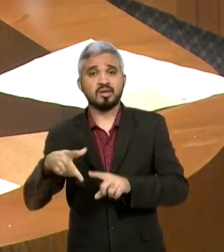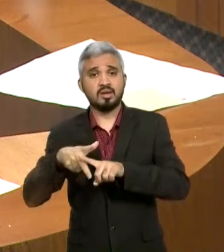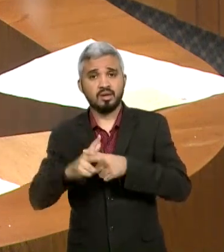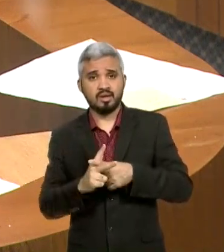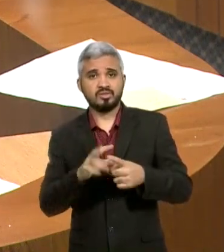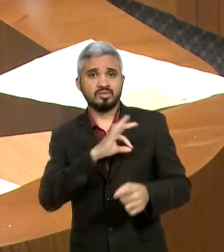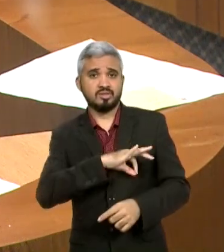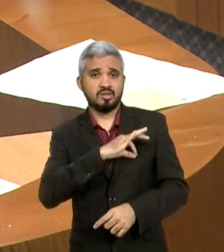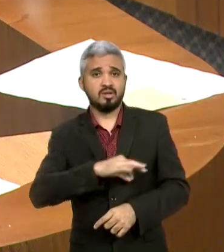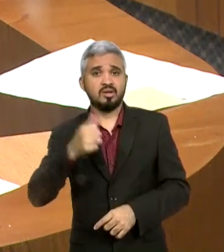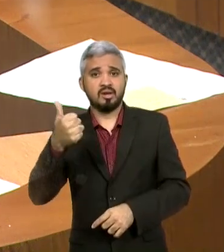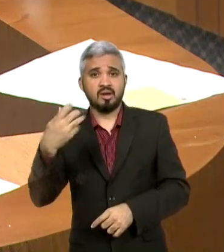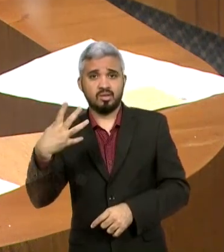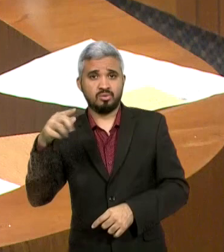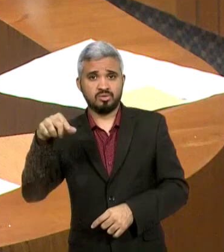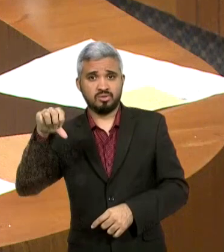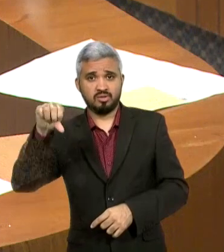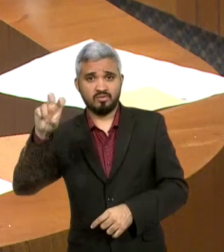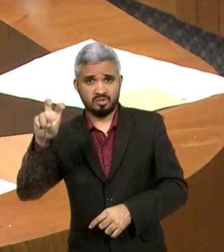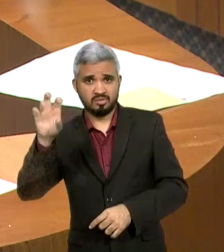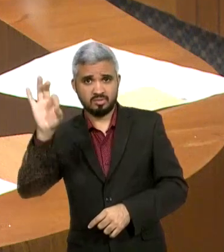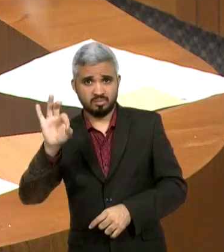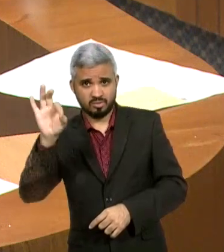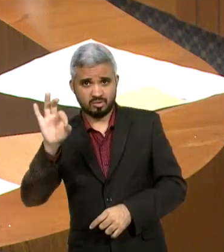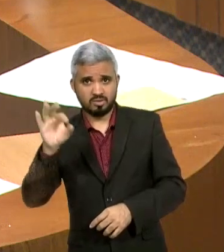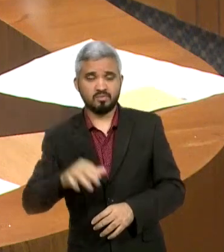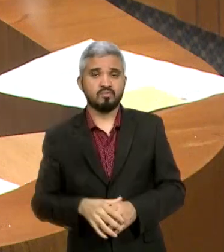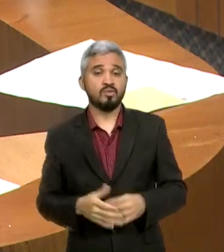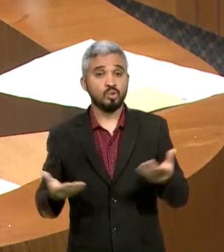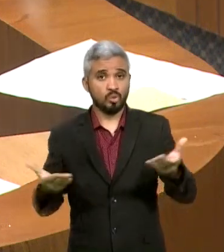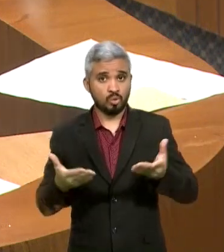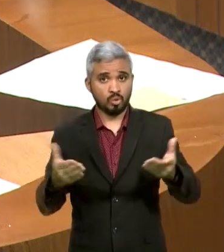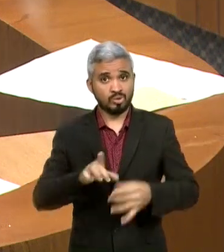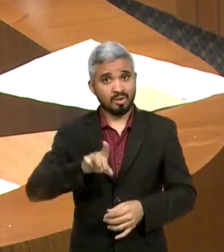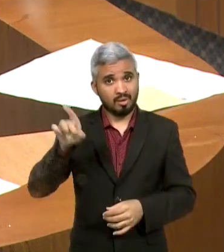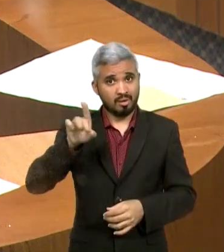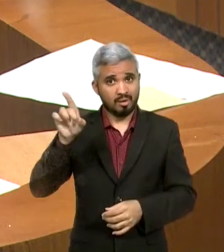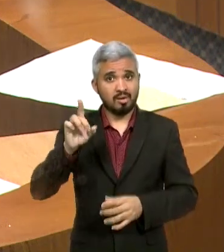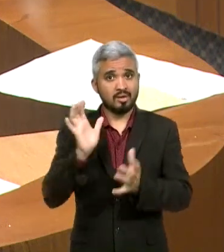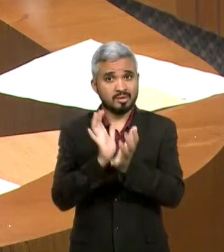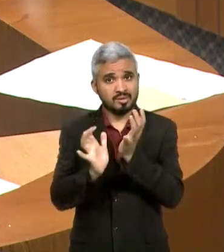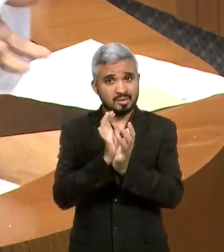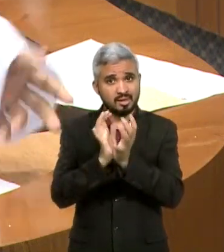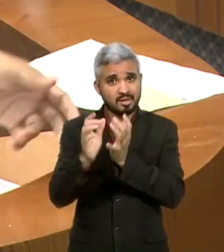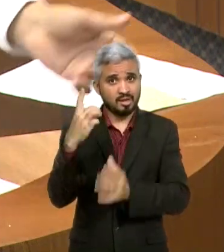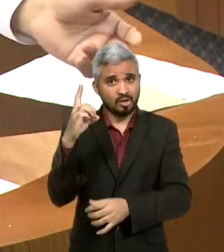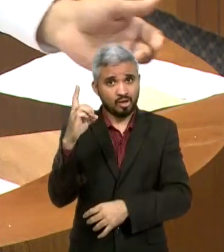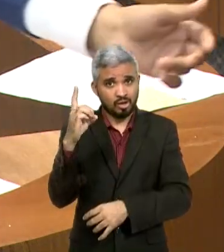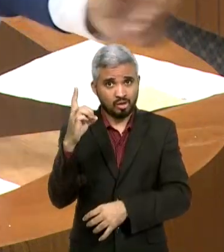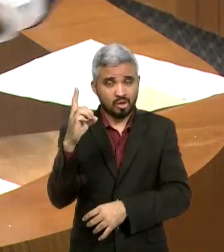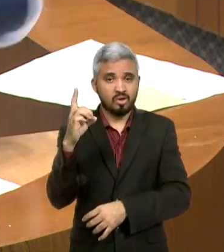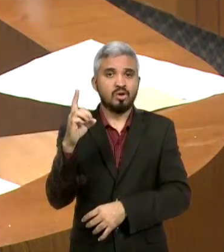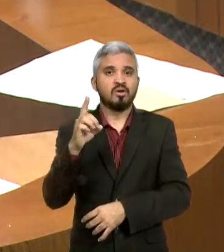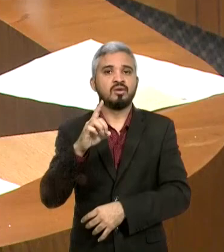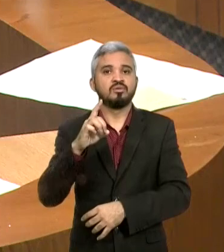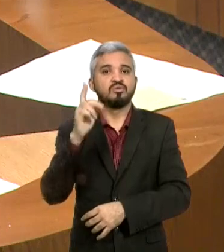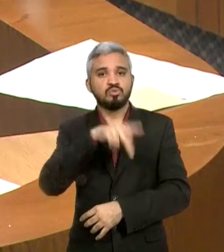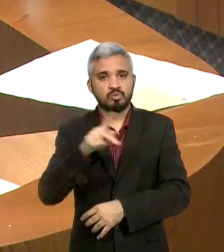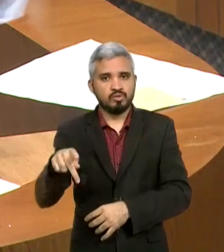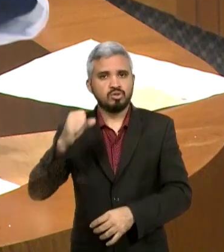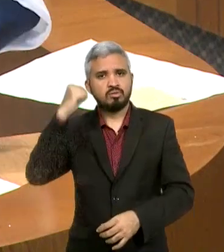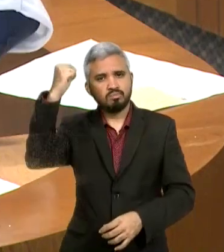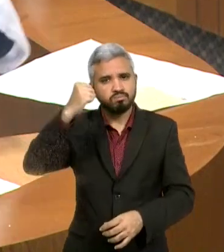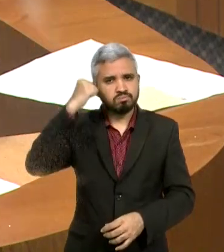precatórios. Os professores estão fazendo uma manifestação pacífica em frente a Deodoro, e aqui registro o meu